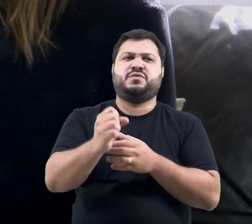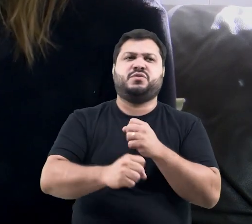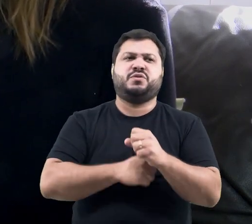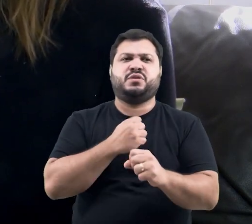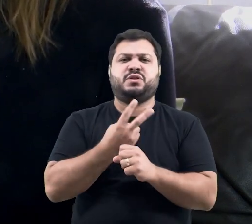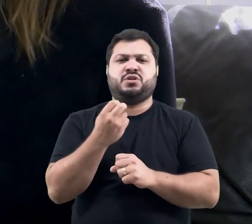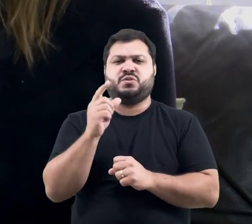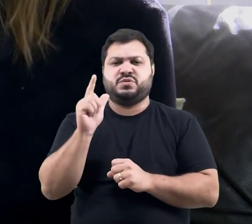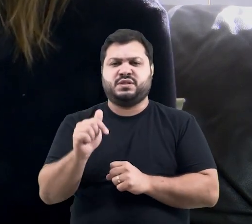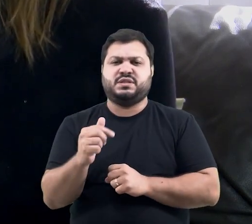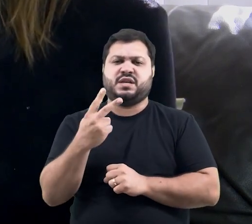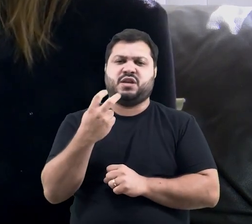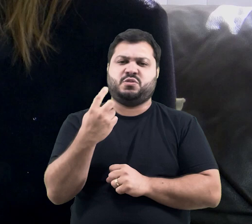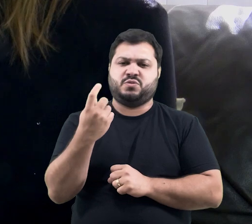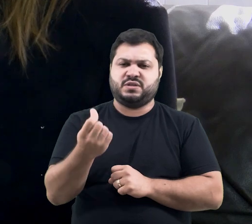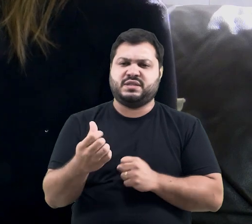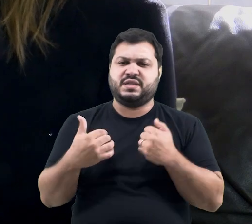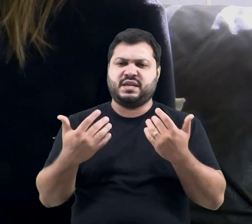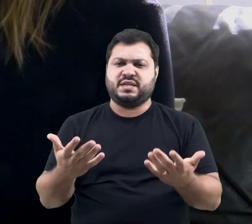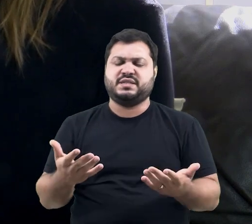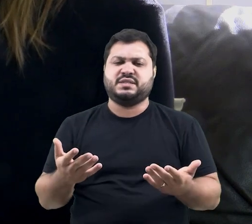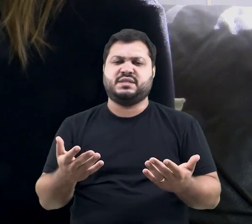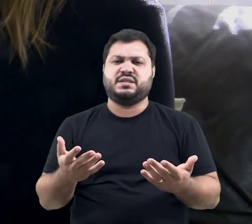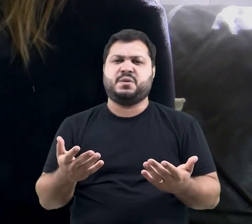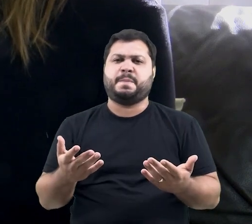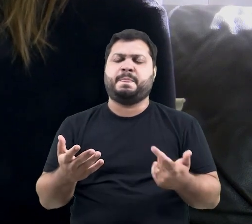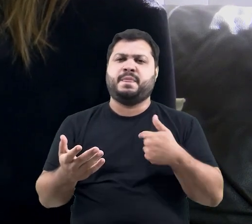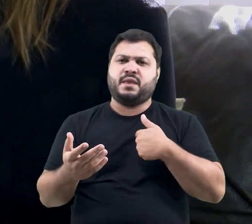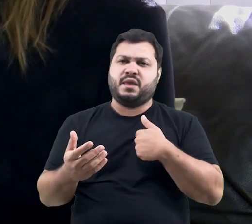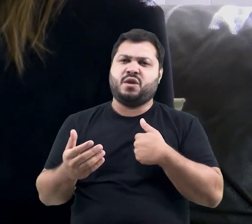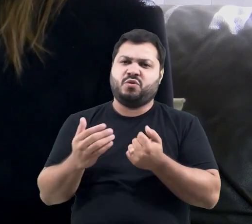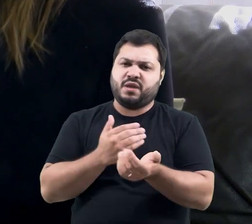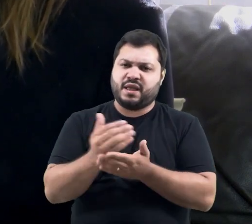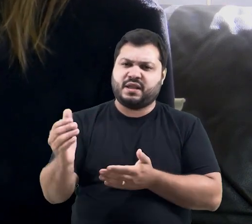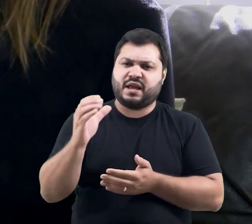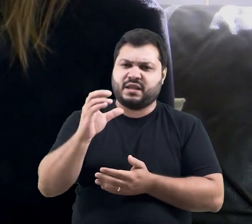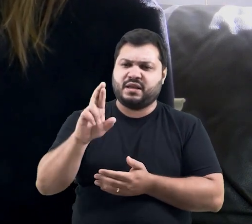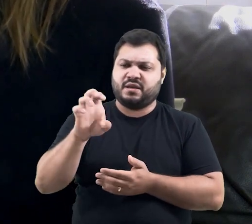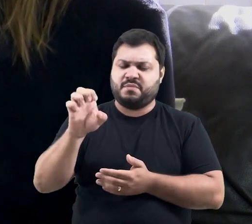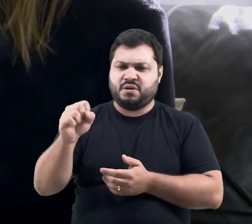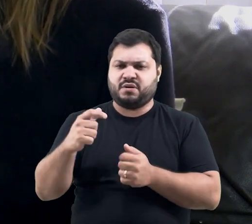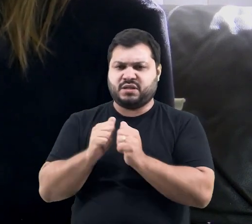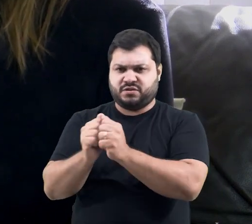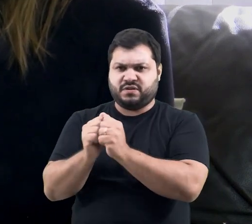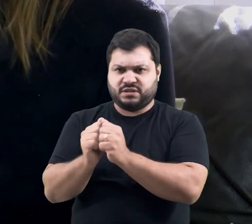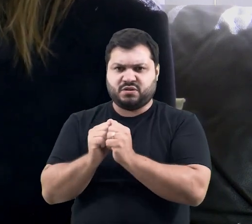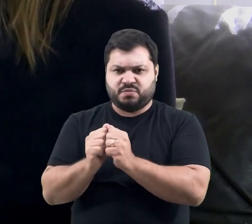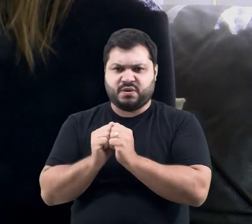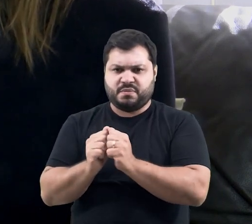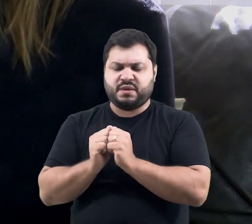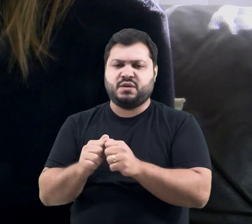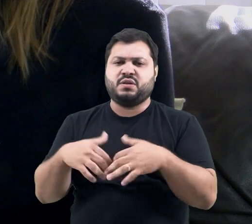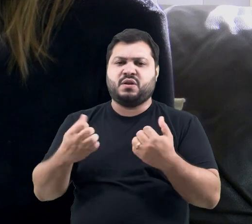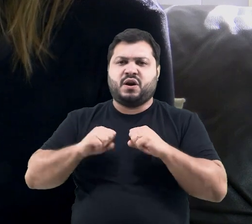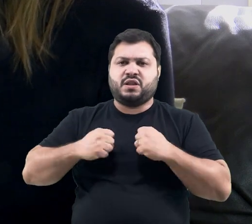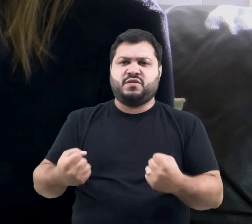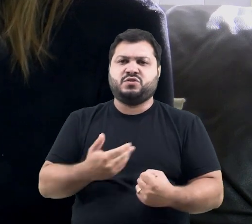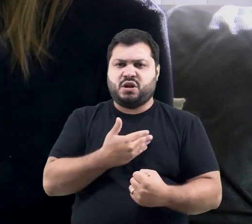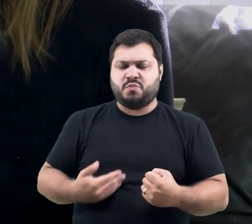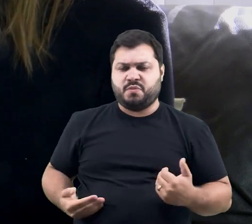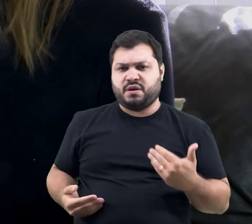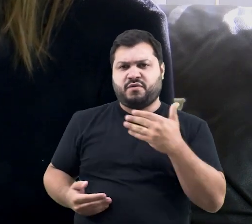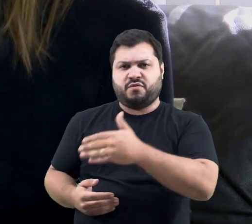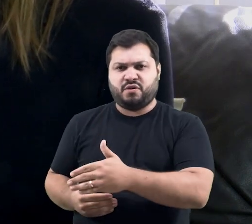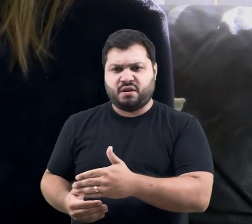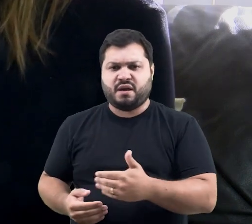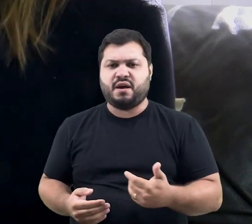para 2017, 2016. Então, eu dei entrada pelo CRES, que eu fazia acompanhamento, então a Defensoria